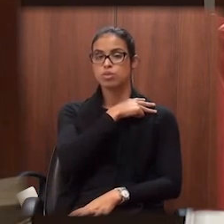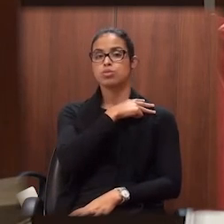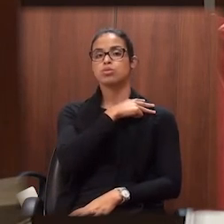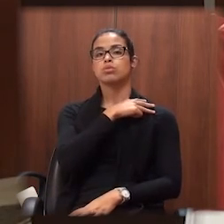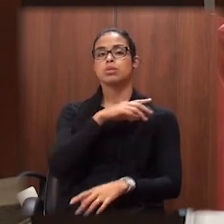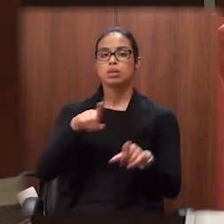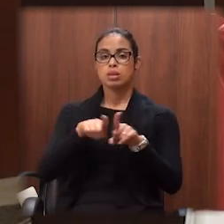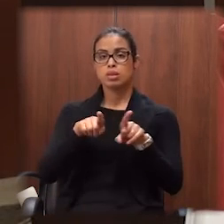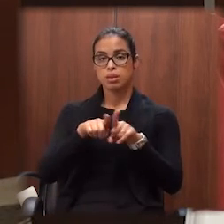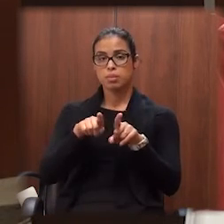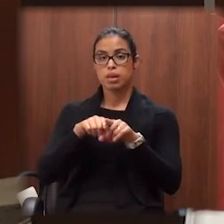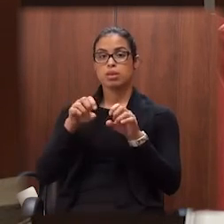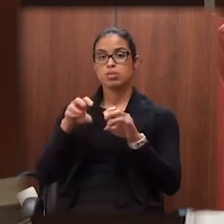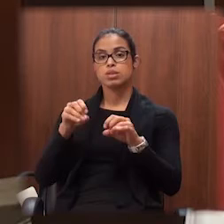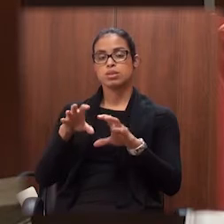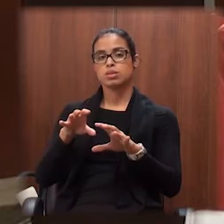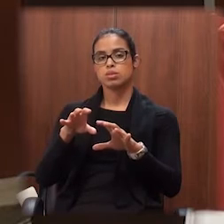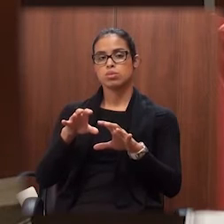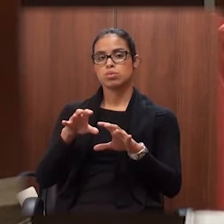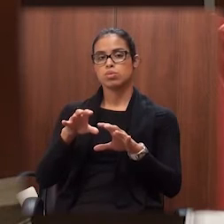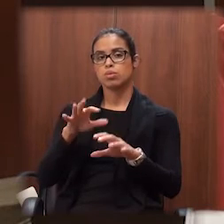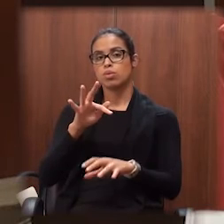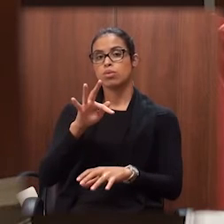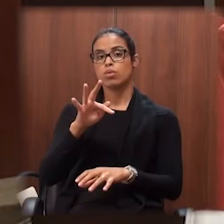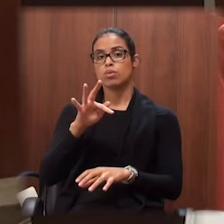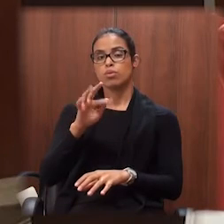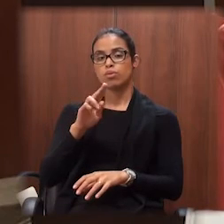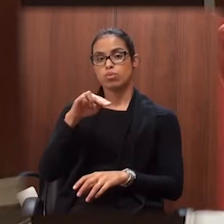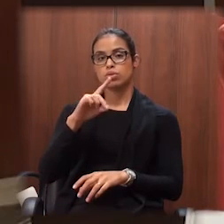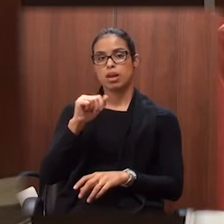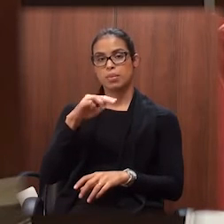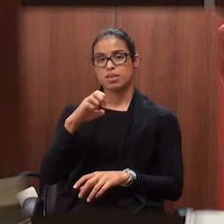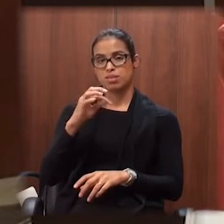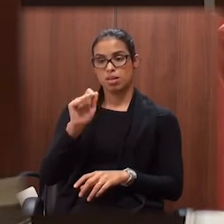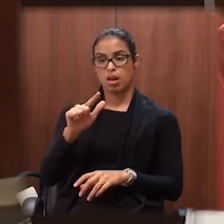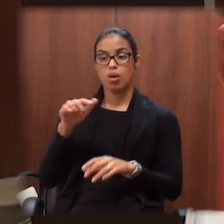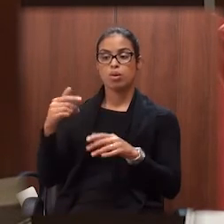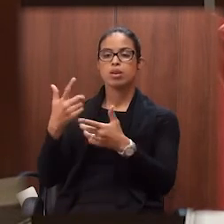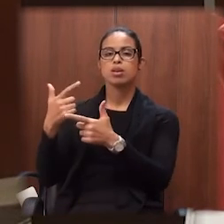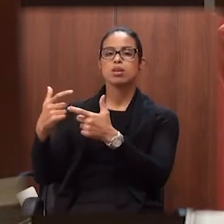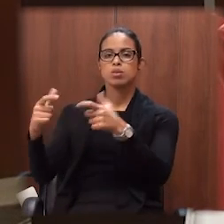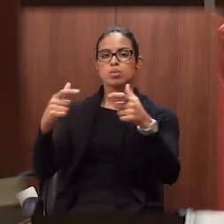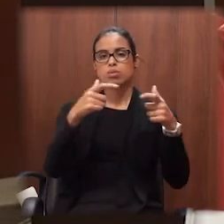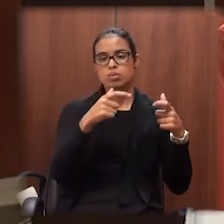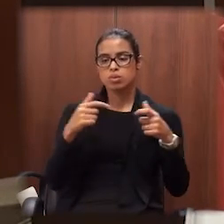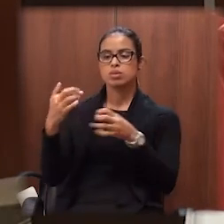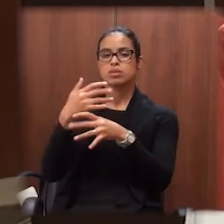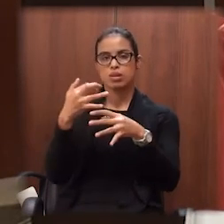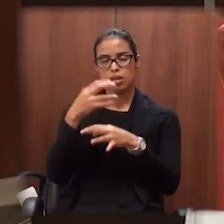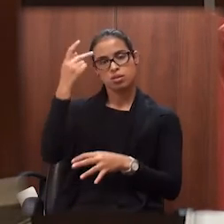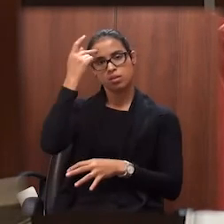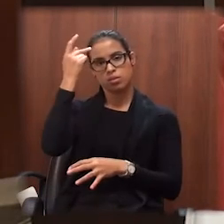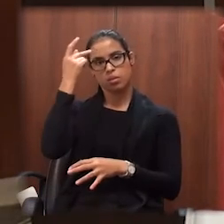do ensino médio e fundamental em cidades do estado de São Paulo. Soube agora por um